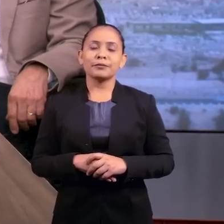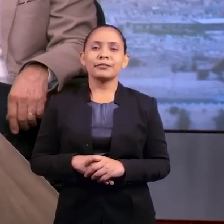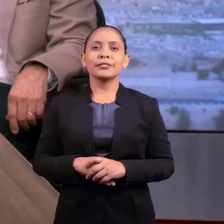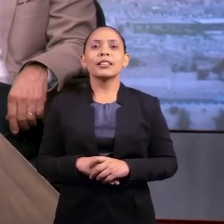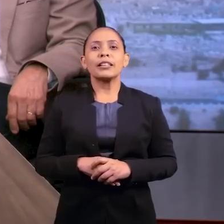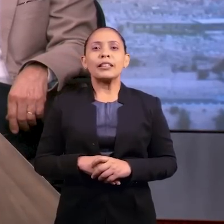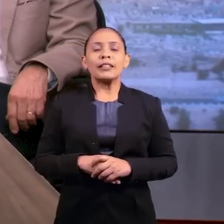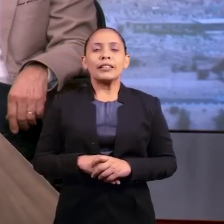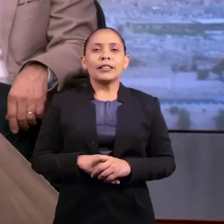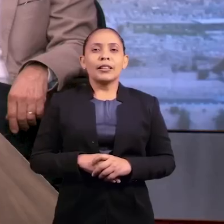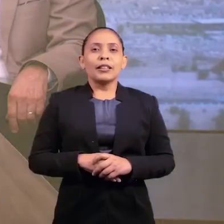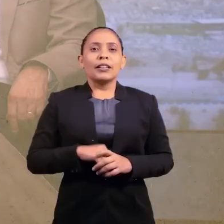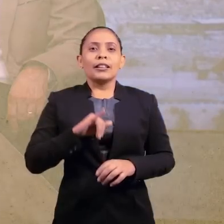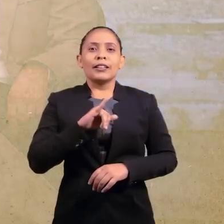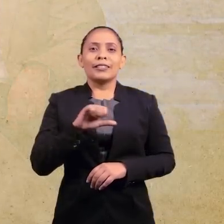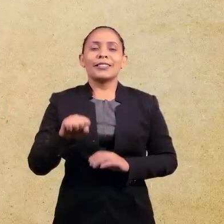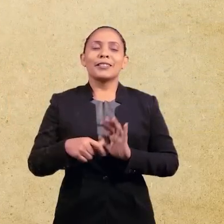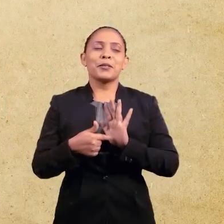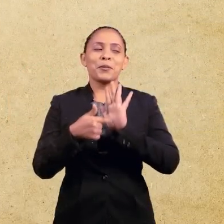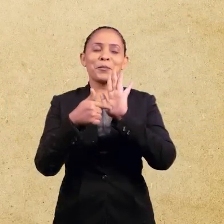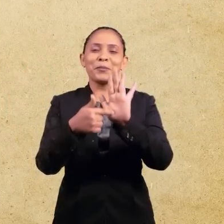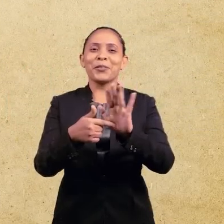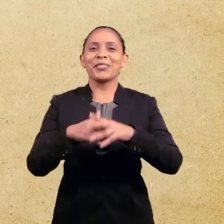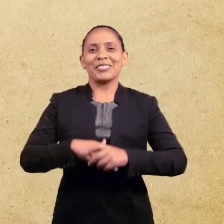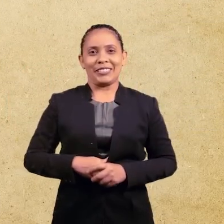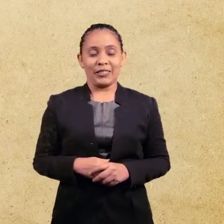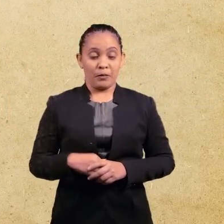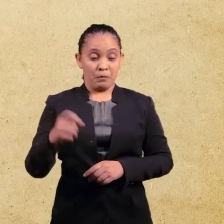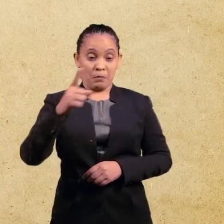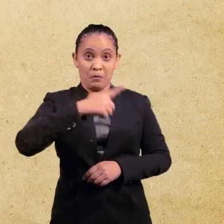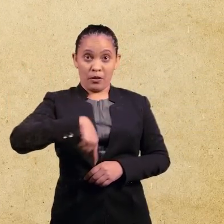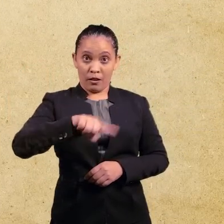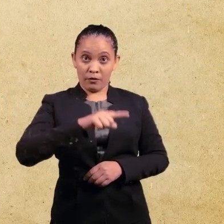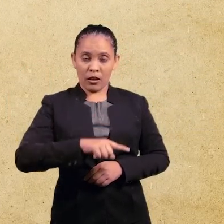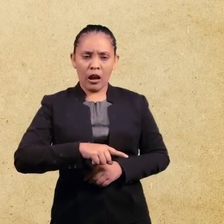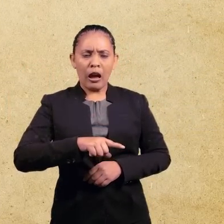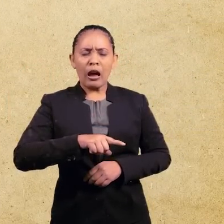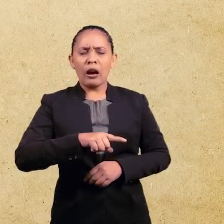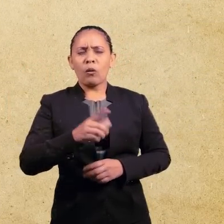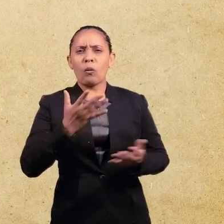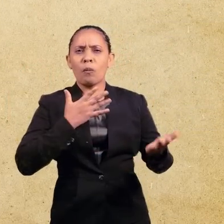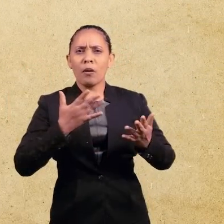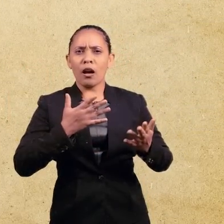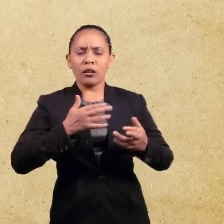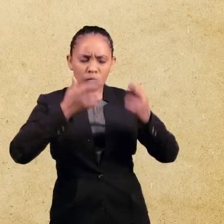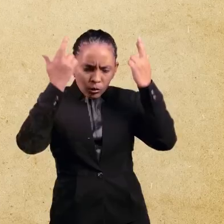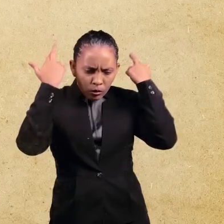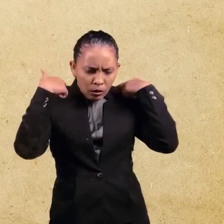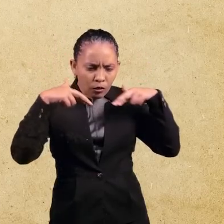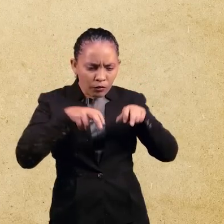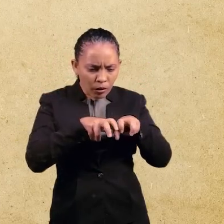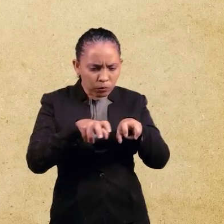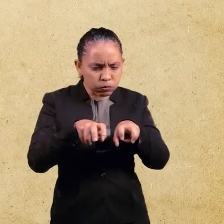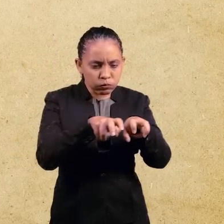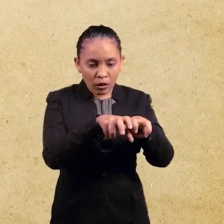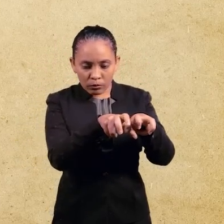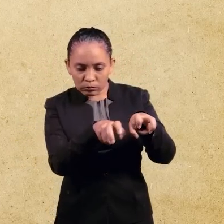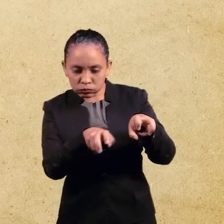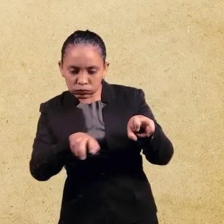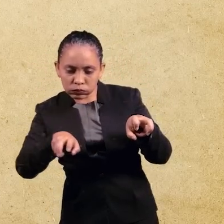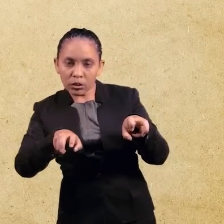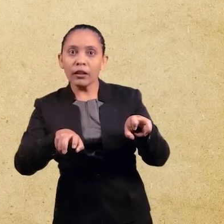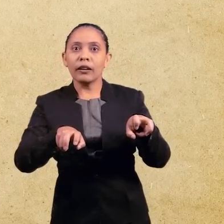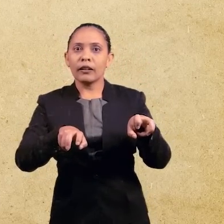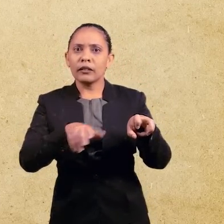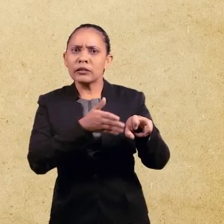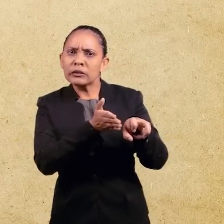Isaías 53:6 diz assim: todos nós andamos desgarrados como ovelhas, cada um se desviava pelo seu caminho, ou seja, nós não tínhamos